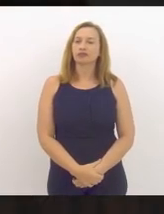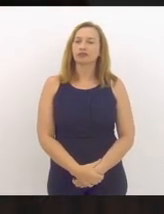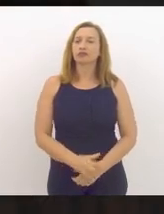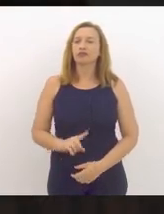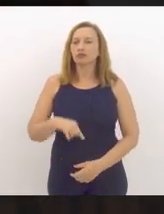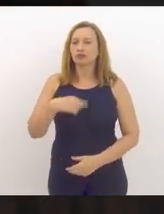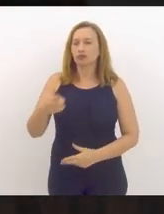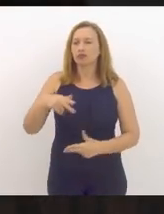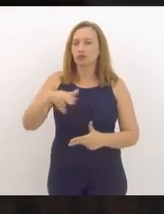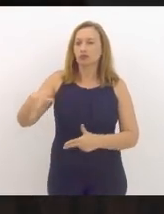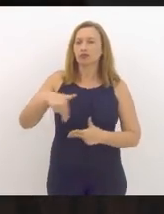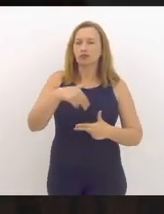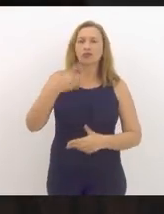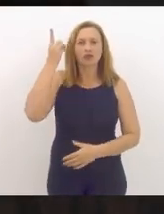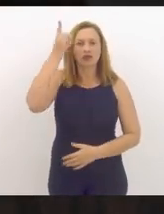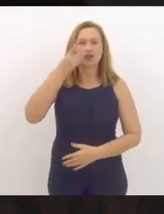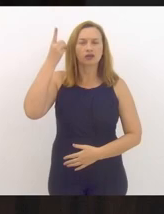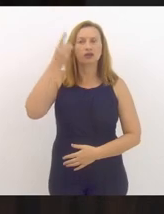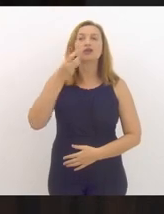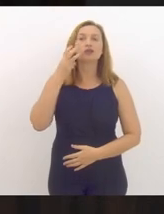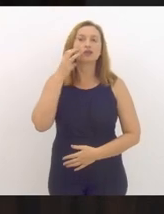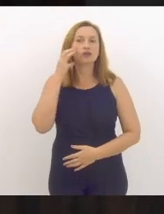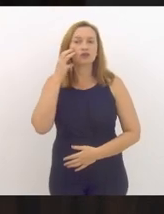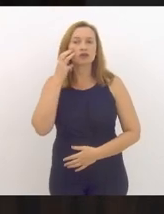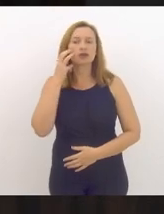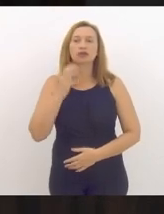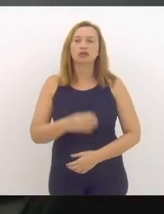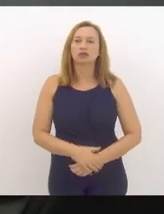Próximo orador inscrito é o nome do deputado Valdeque Carneiro.